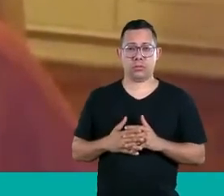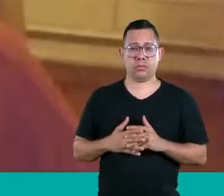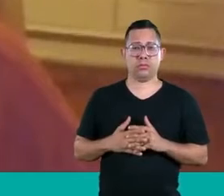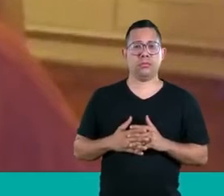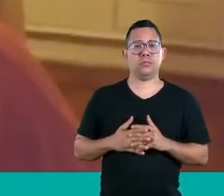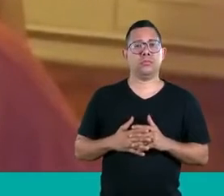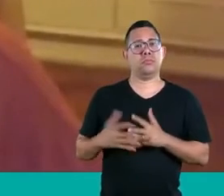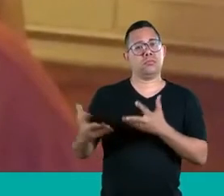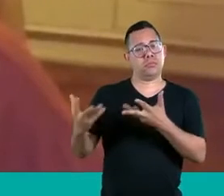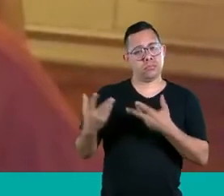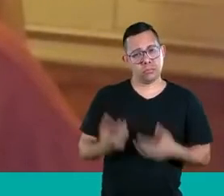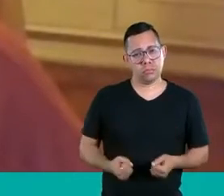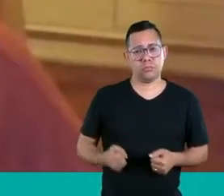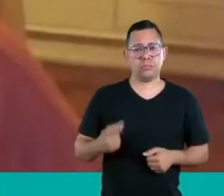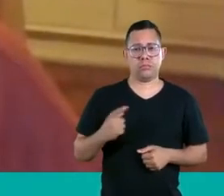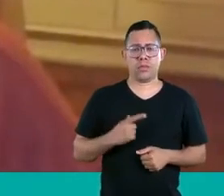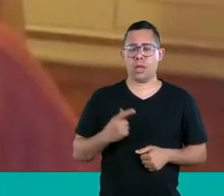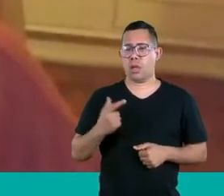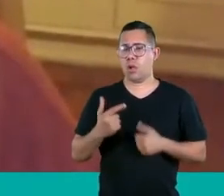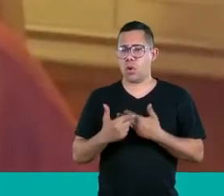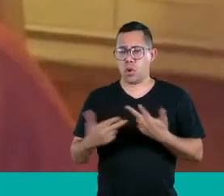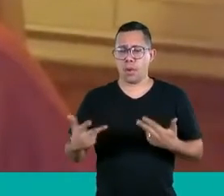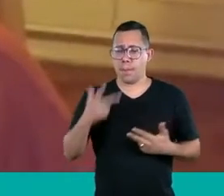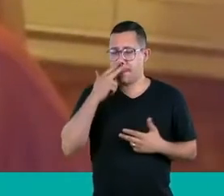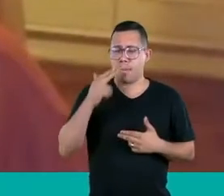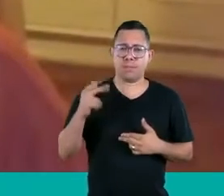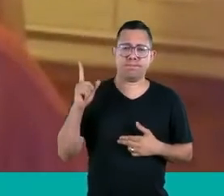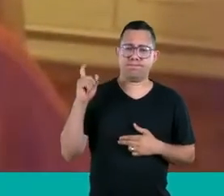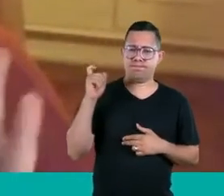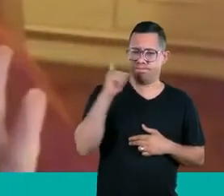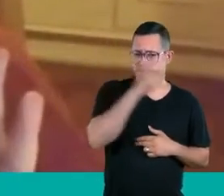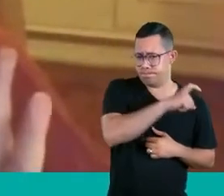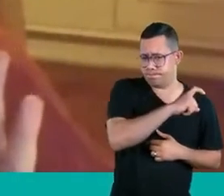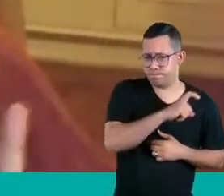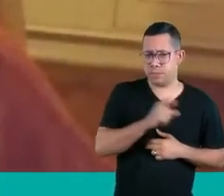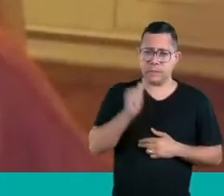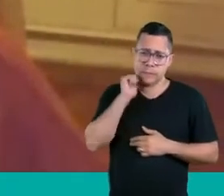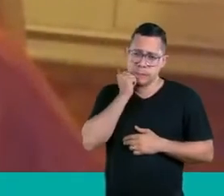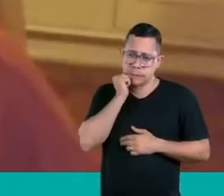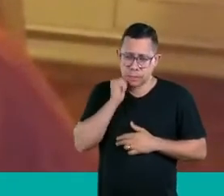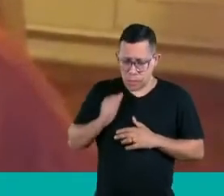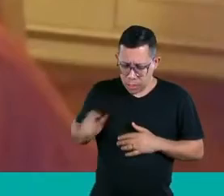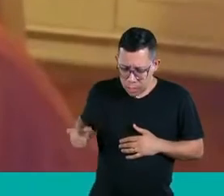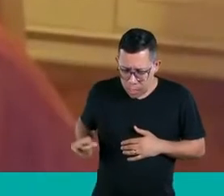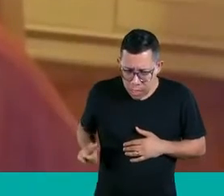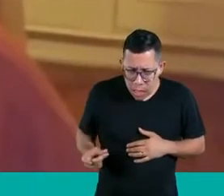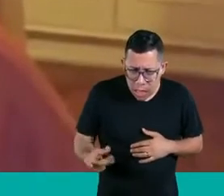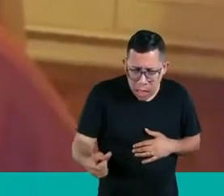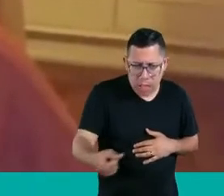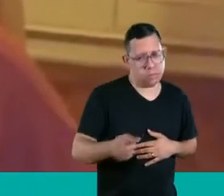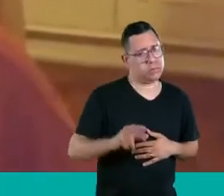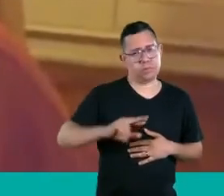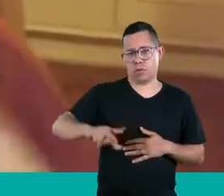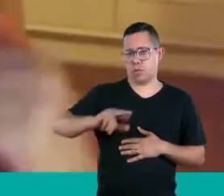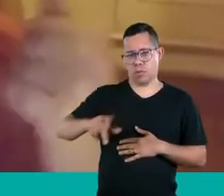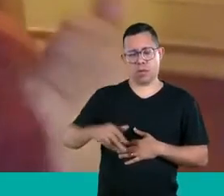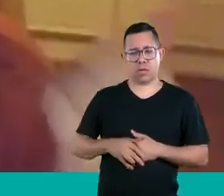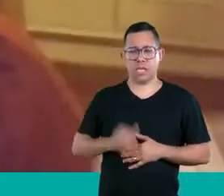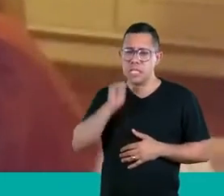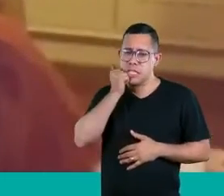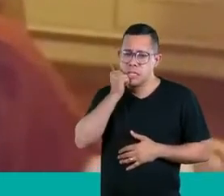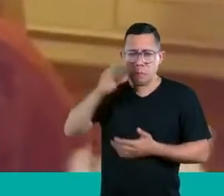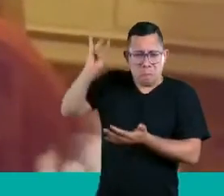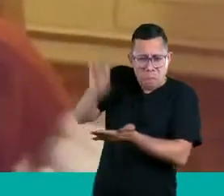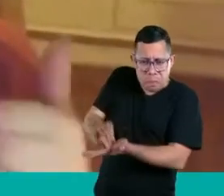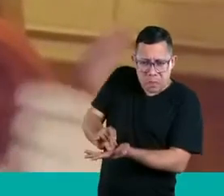acolhe o princípio da incerteza do Heisenberg, que entende que a ciência não é eterna e nem absoluta. A obra compreende ainda